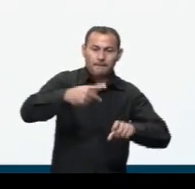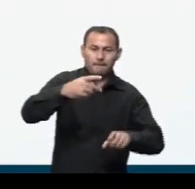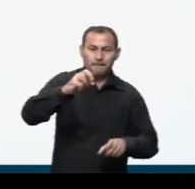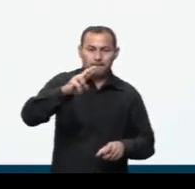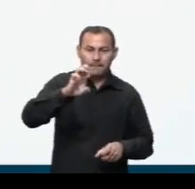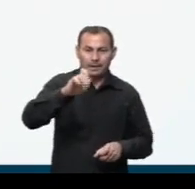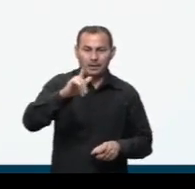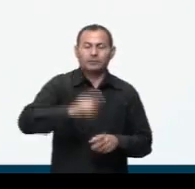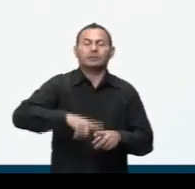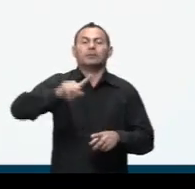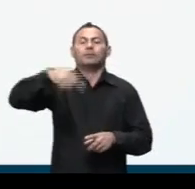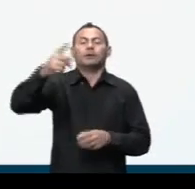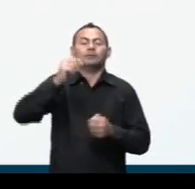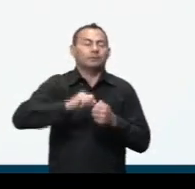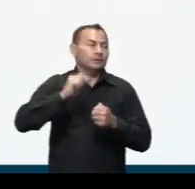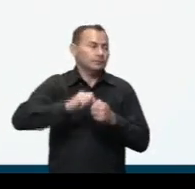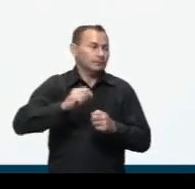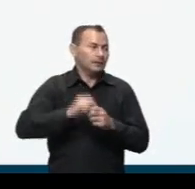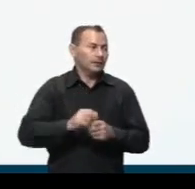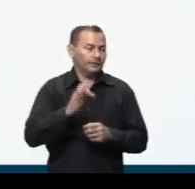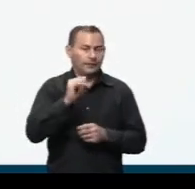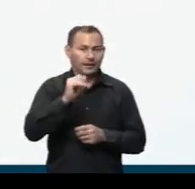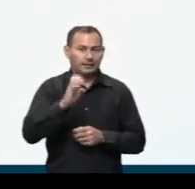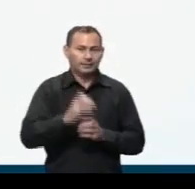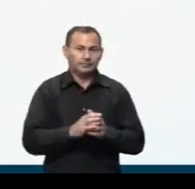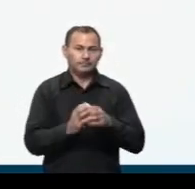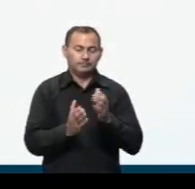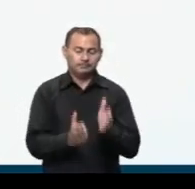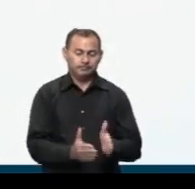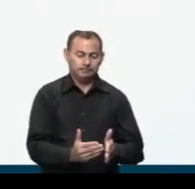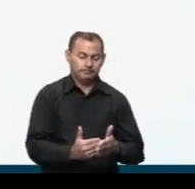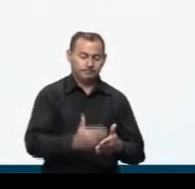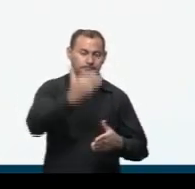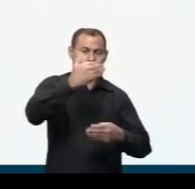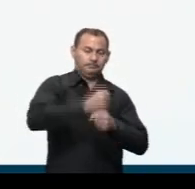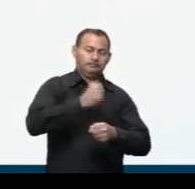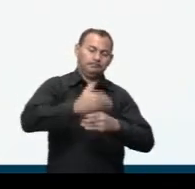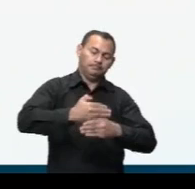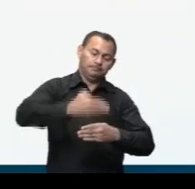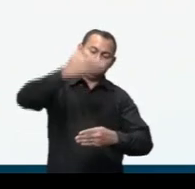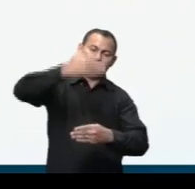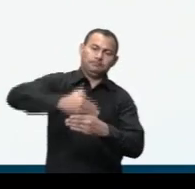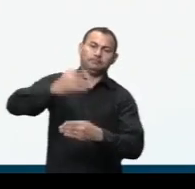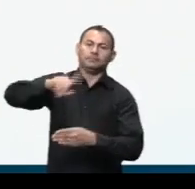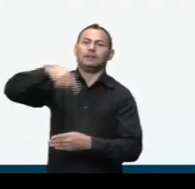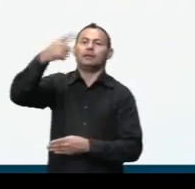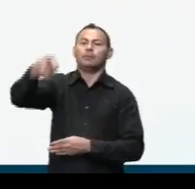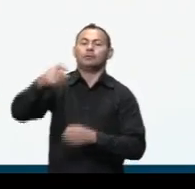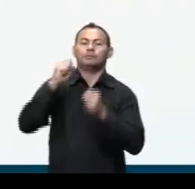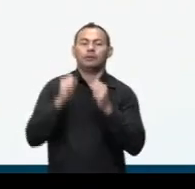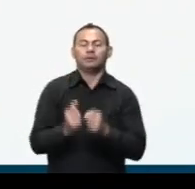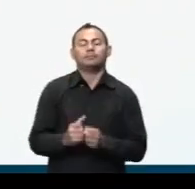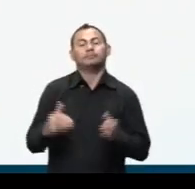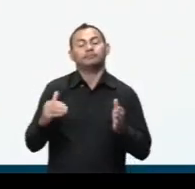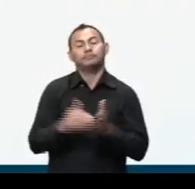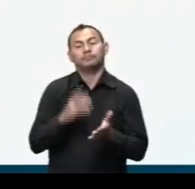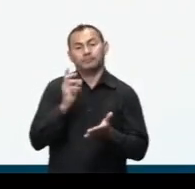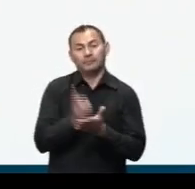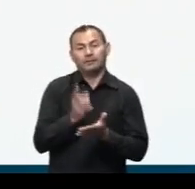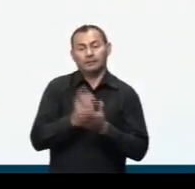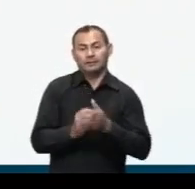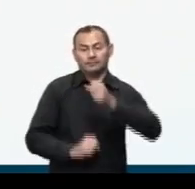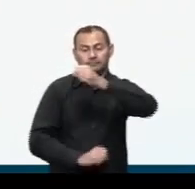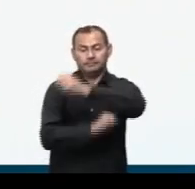eixo, depois a gente vai fazer a face da parede, depois eu posso até mesmo fazer